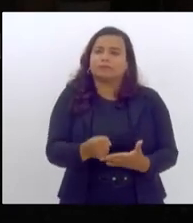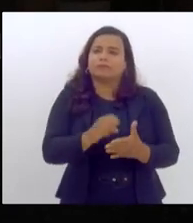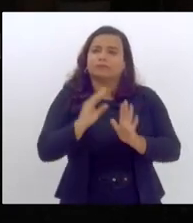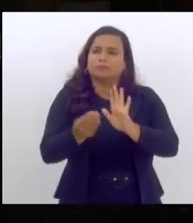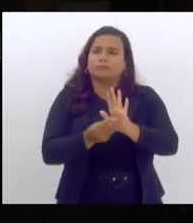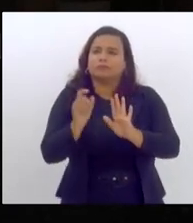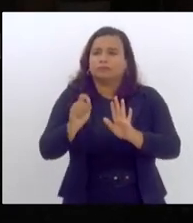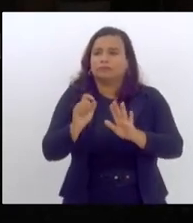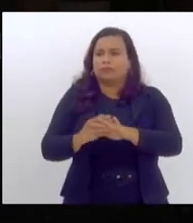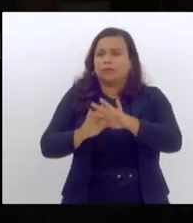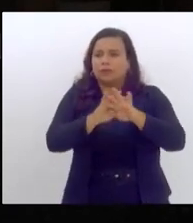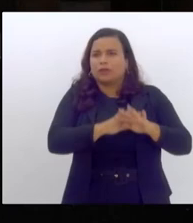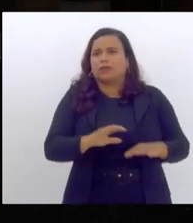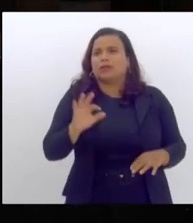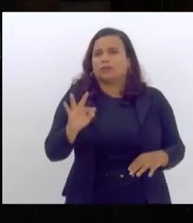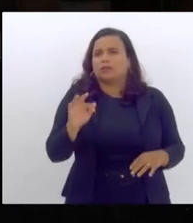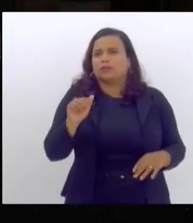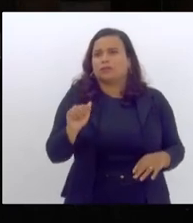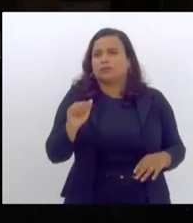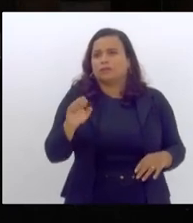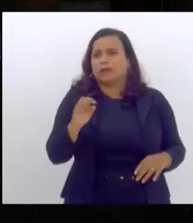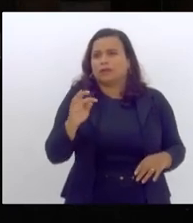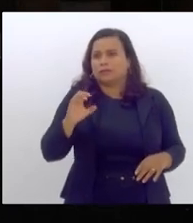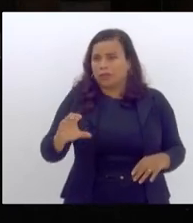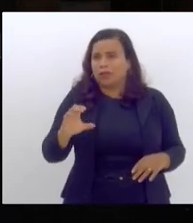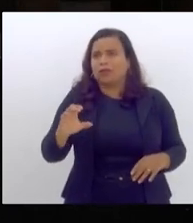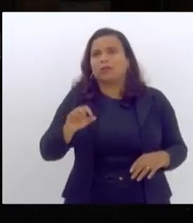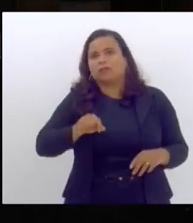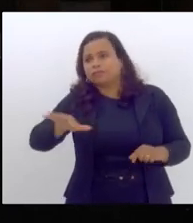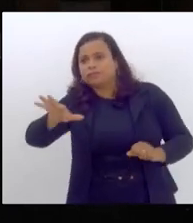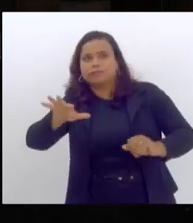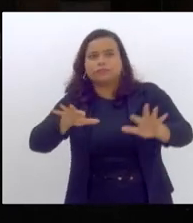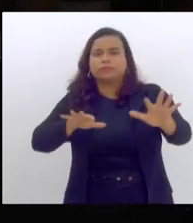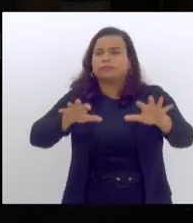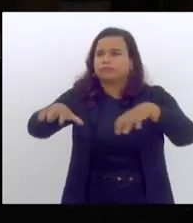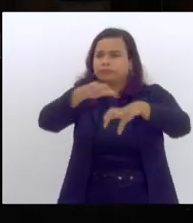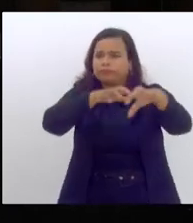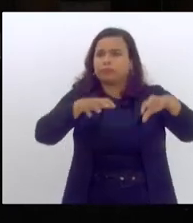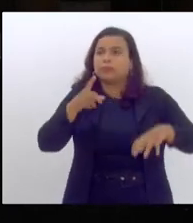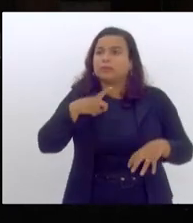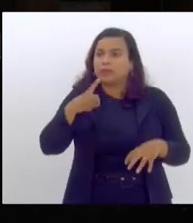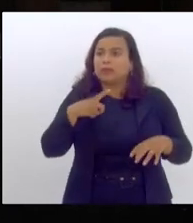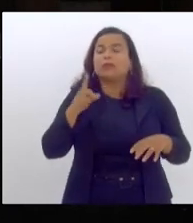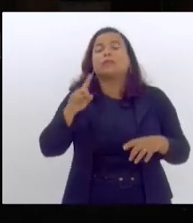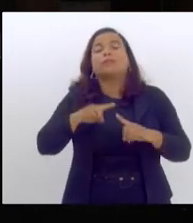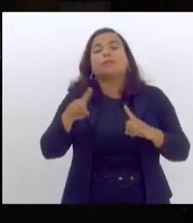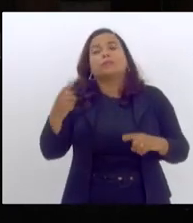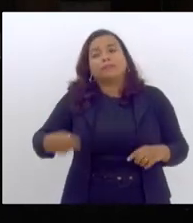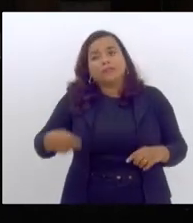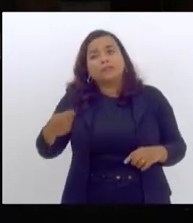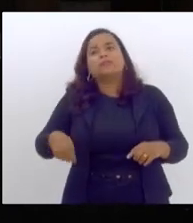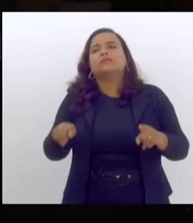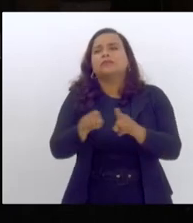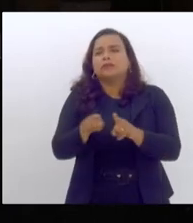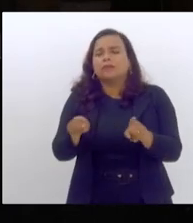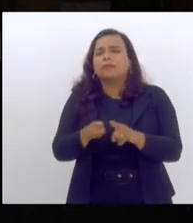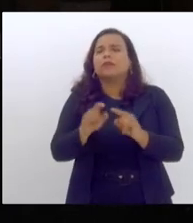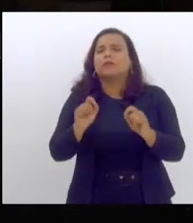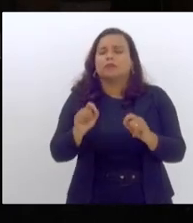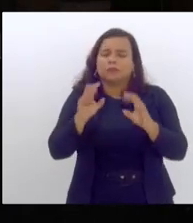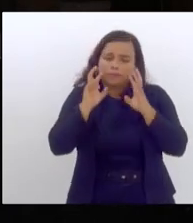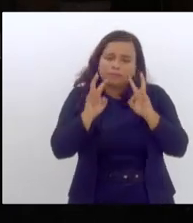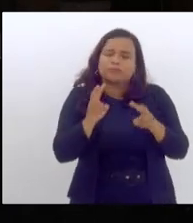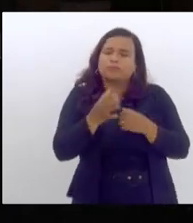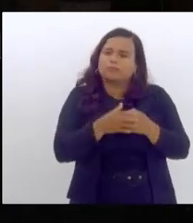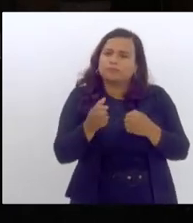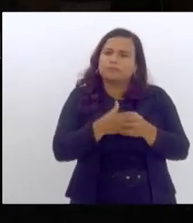embora a rede FAETEC seja uma rede muito capilarizada, portanto, é necessário que a gente olhe com muito